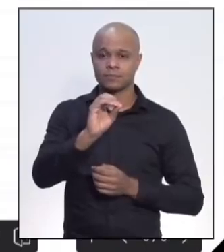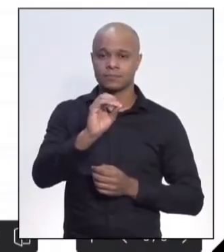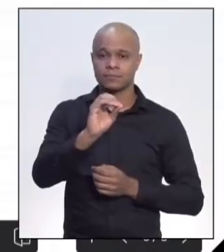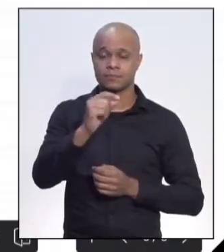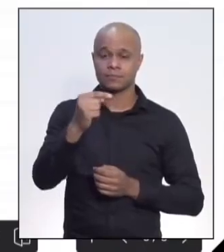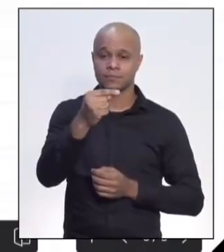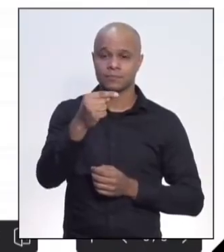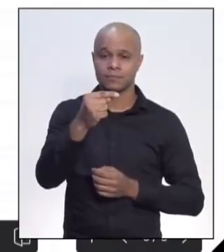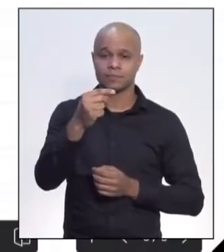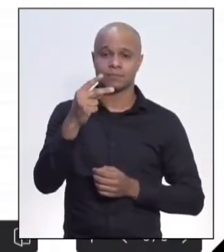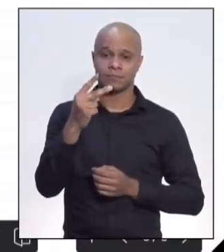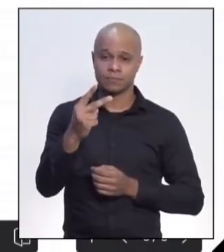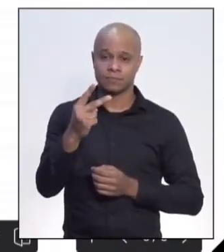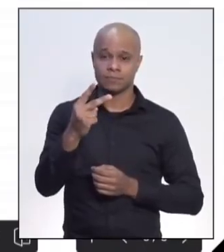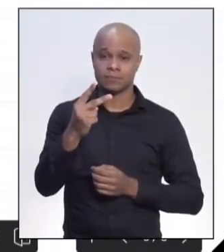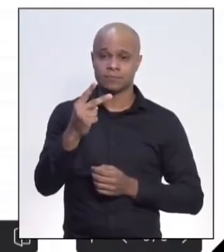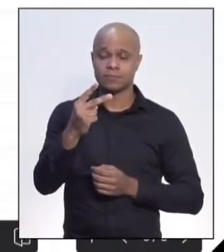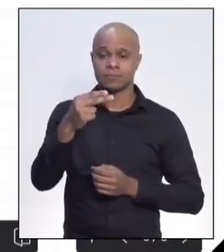menos 2.